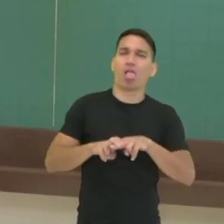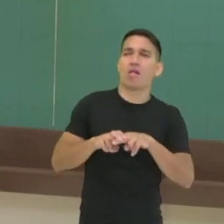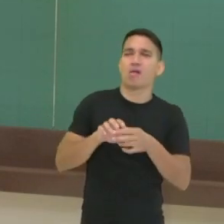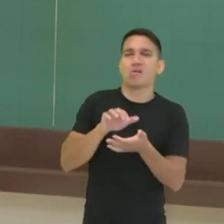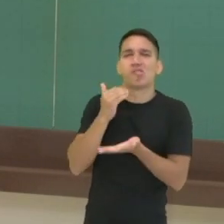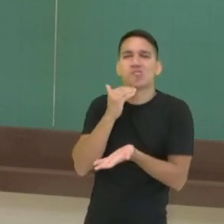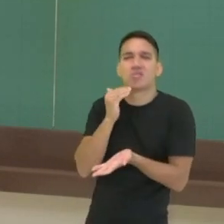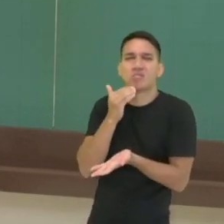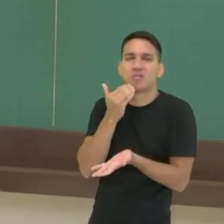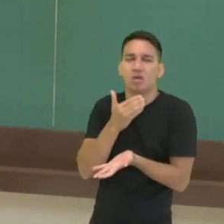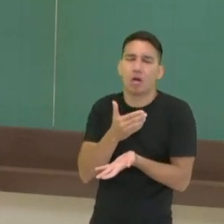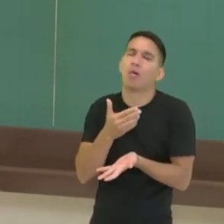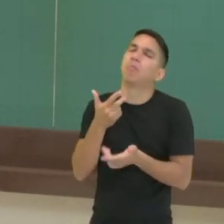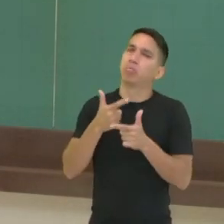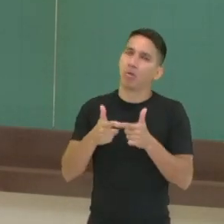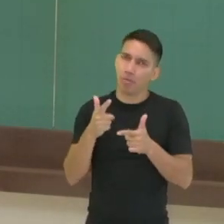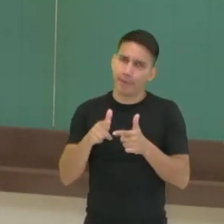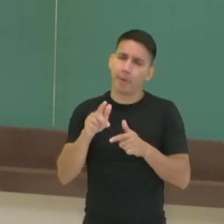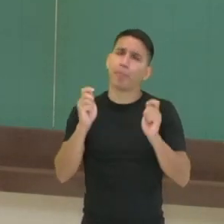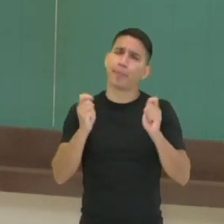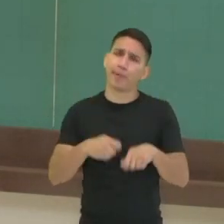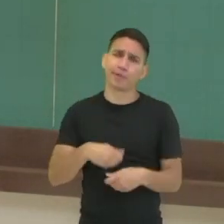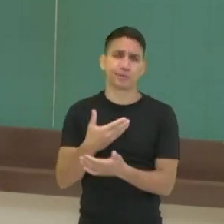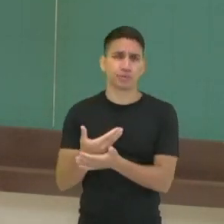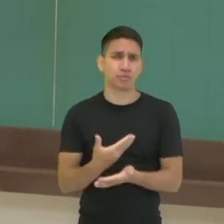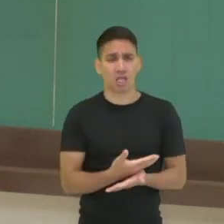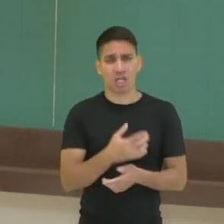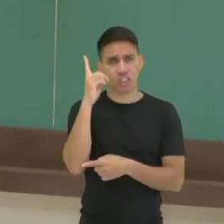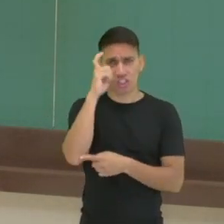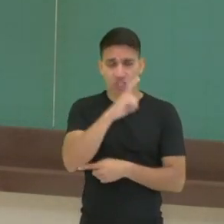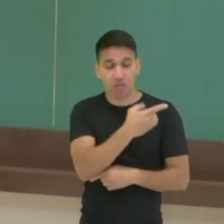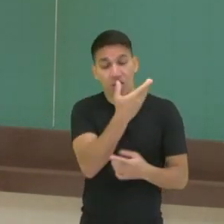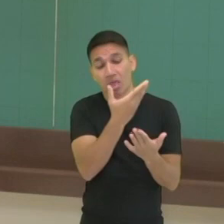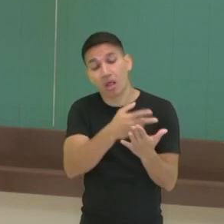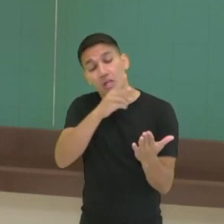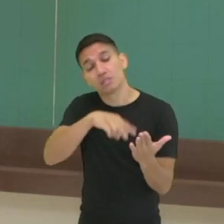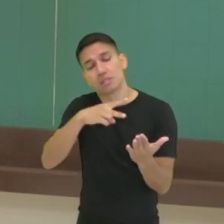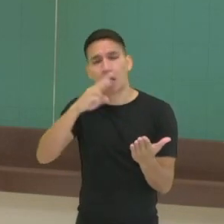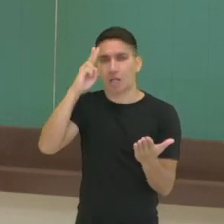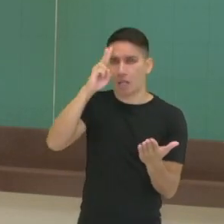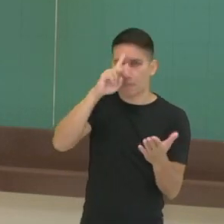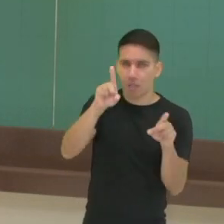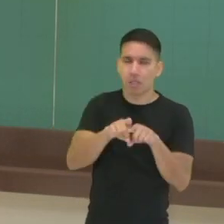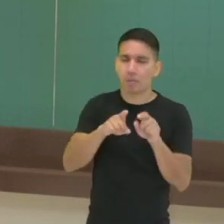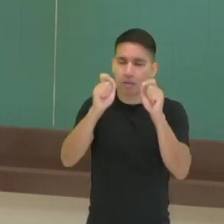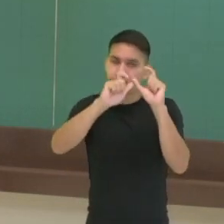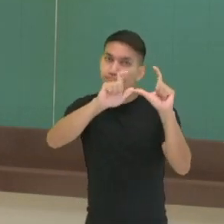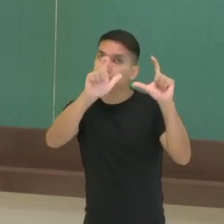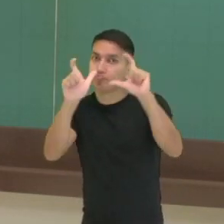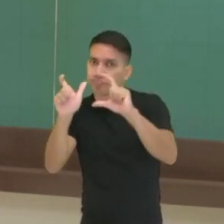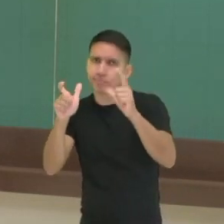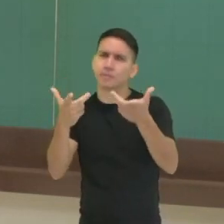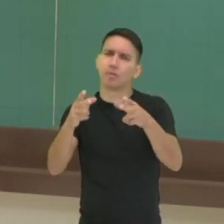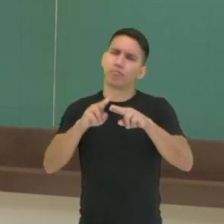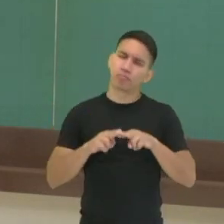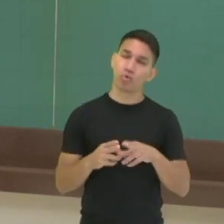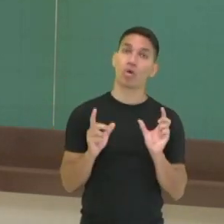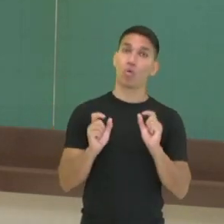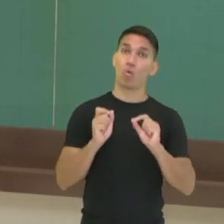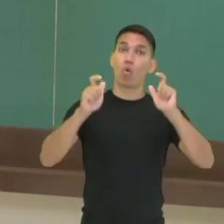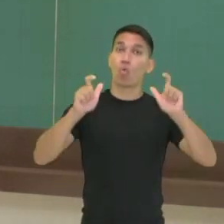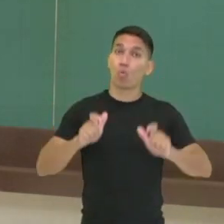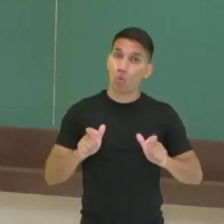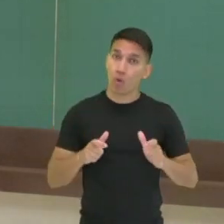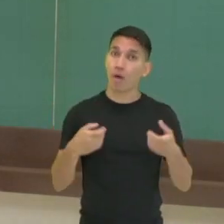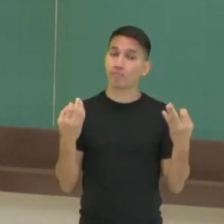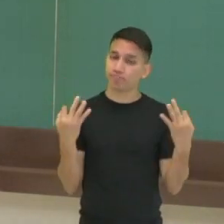interferir nos seus estudos. Você não vai conseguir me ver e o material, me ouvir e assim por diante. Então, no ambiente